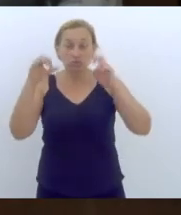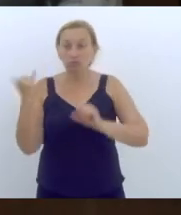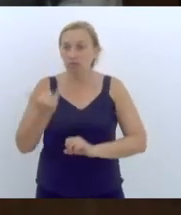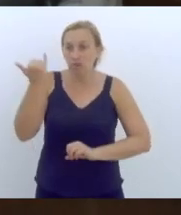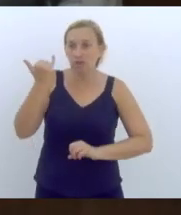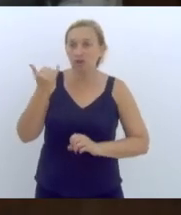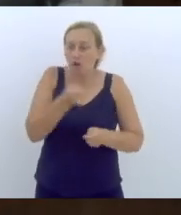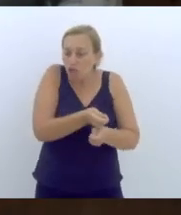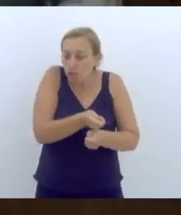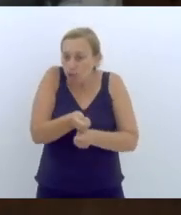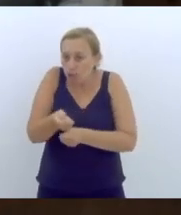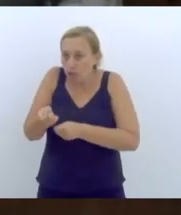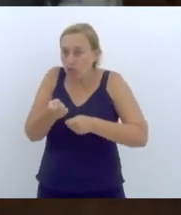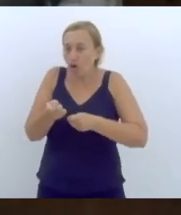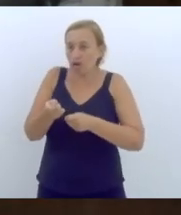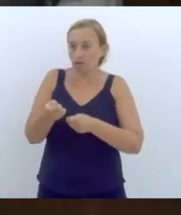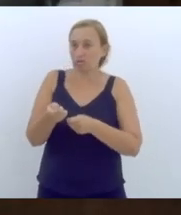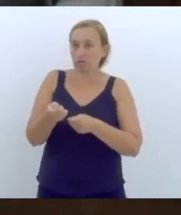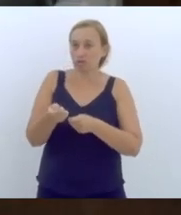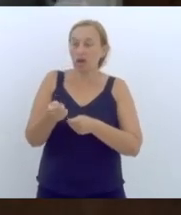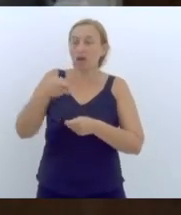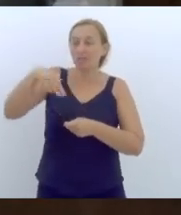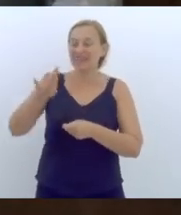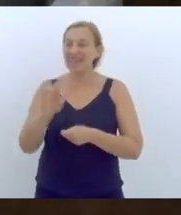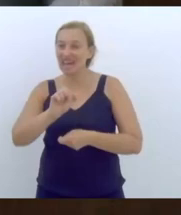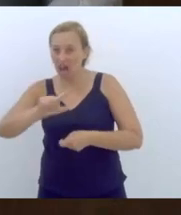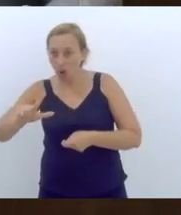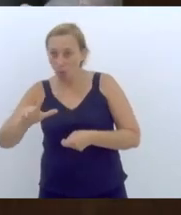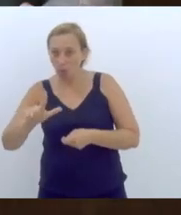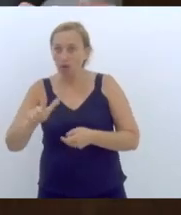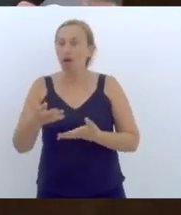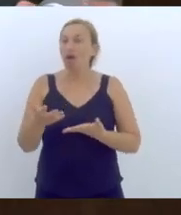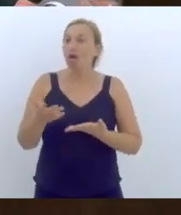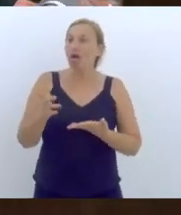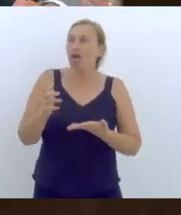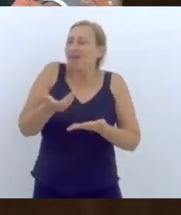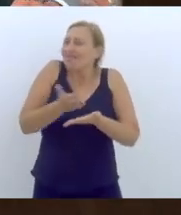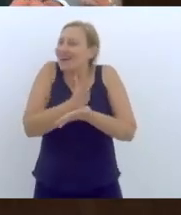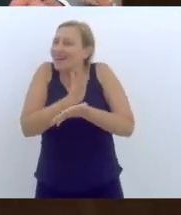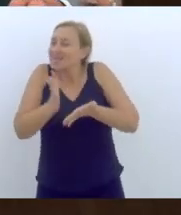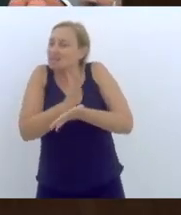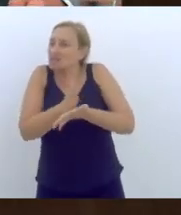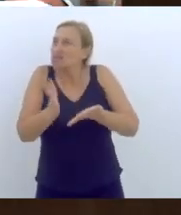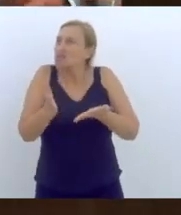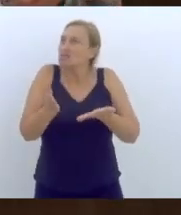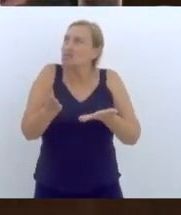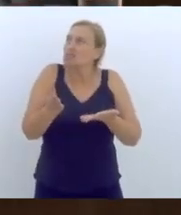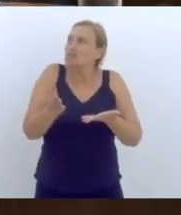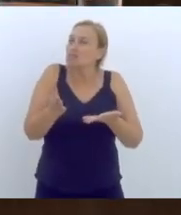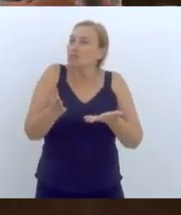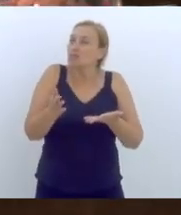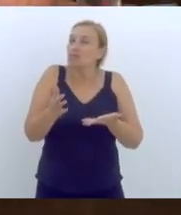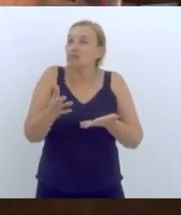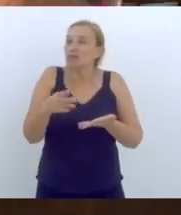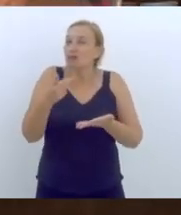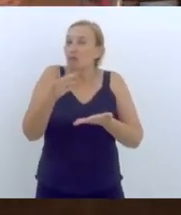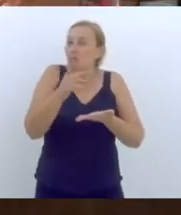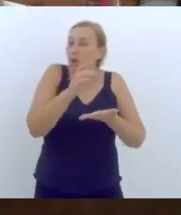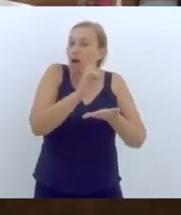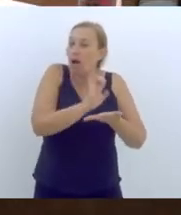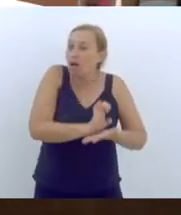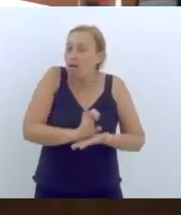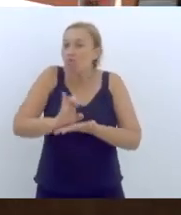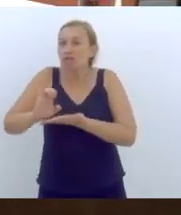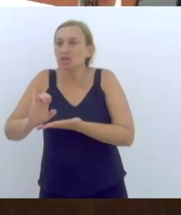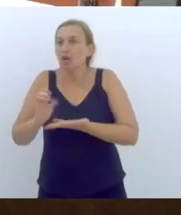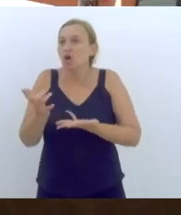os fertilizantes de natureza mineral muitas vezes demandam a importação